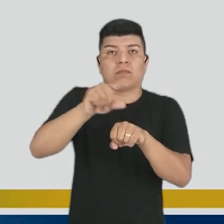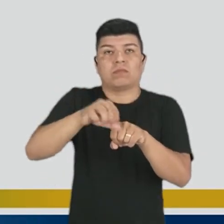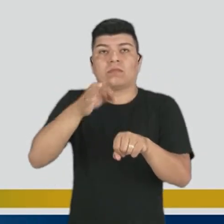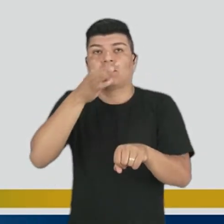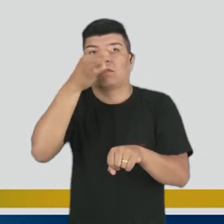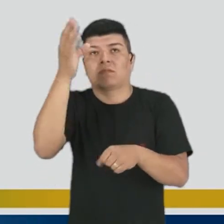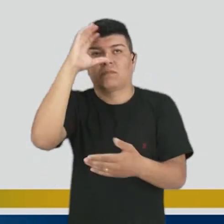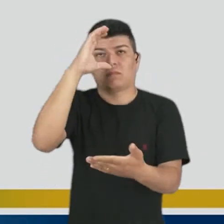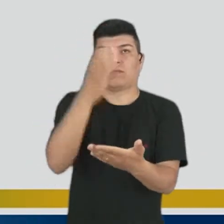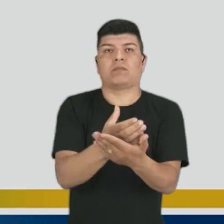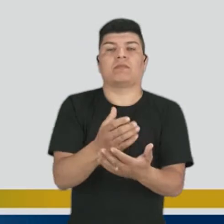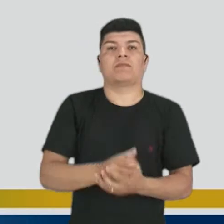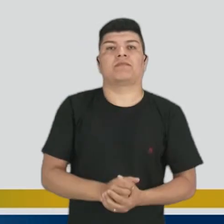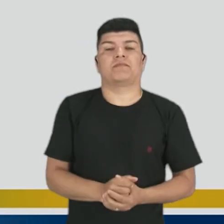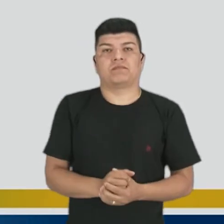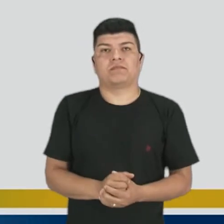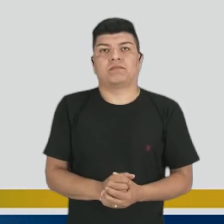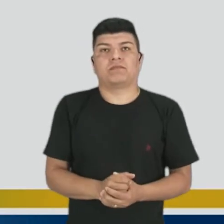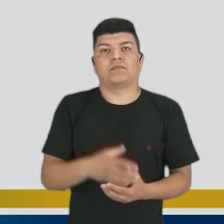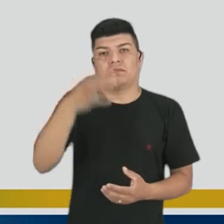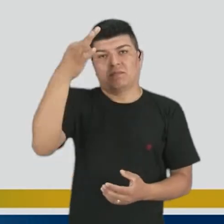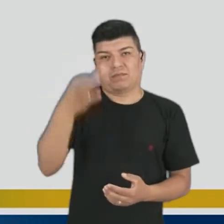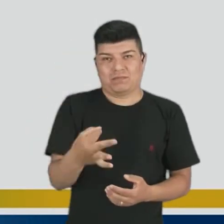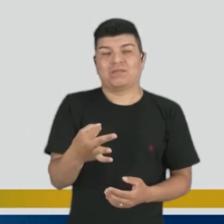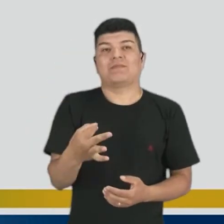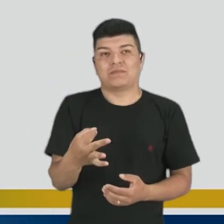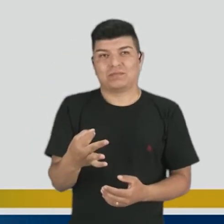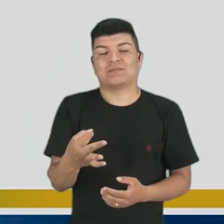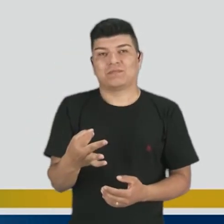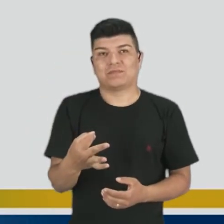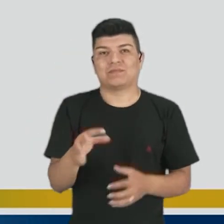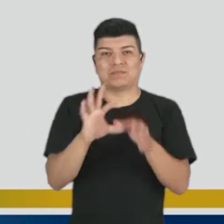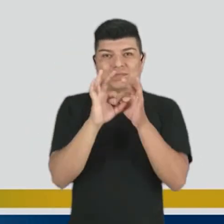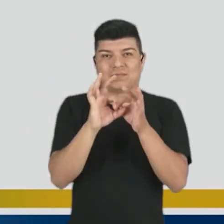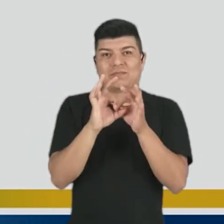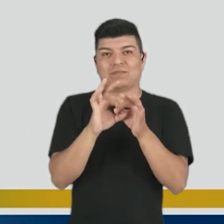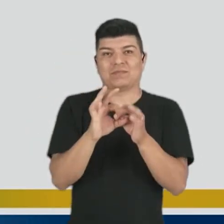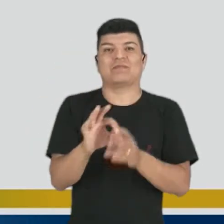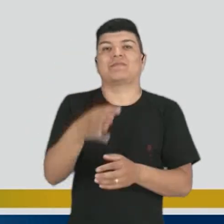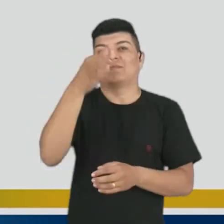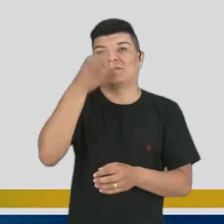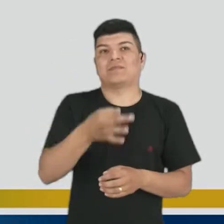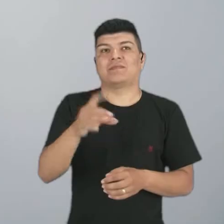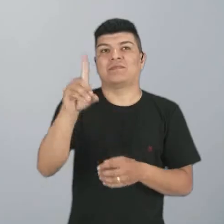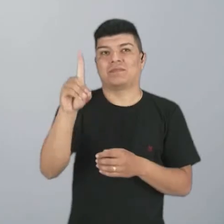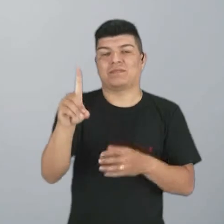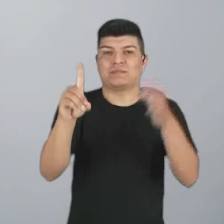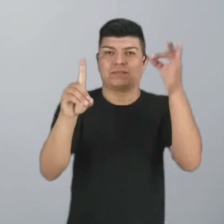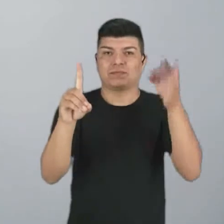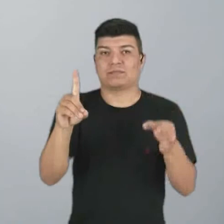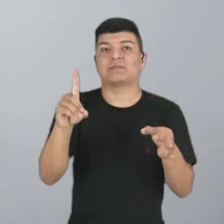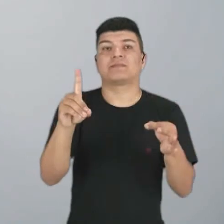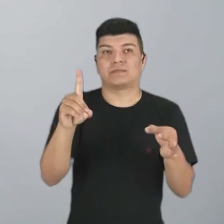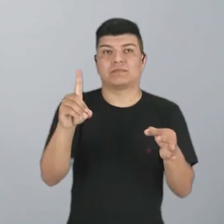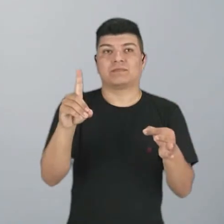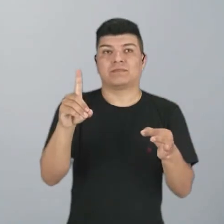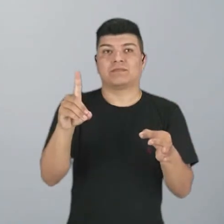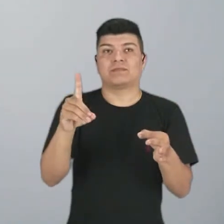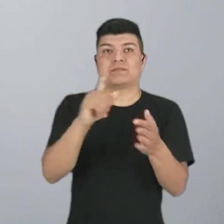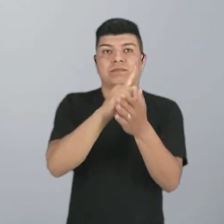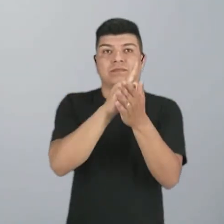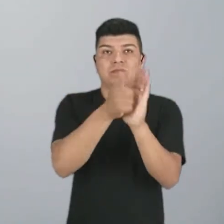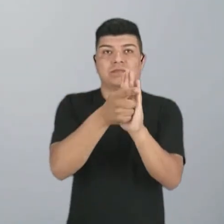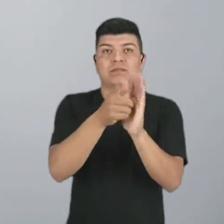tese, argumentos e opiniões. Eu tenho certeza que você estava aí ligadinho na aula e marcou a alternativa D. O artigo de